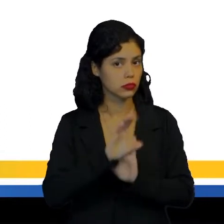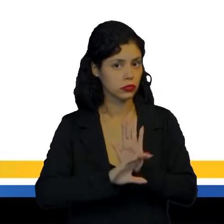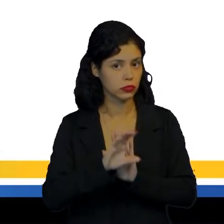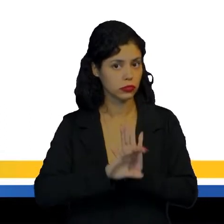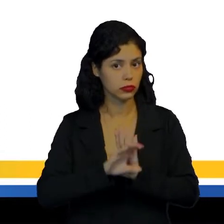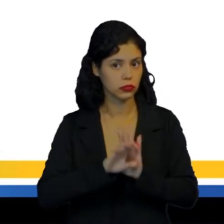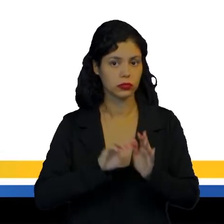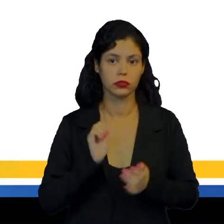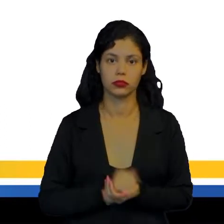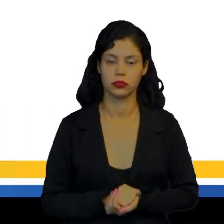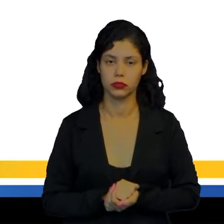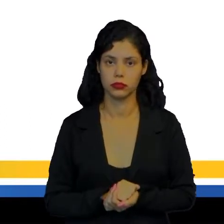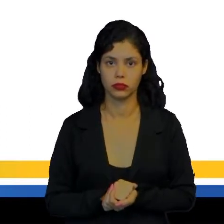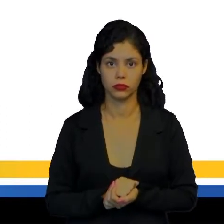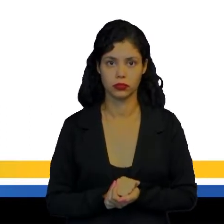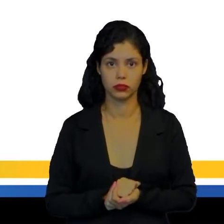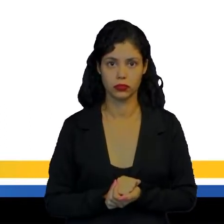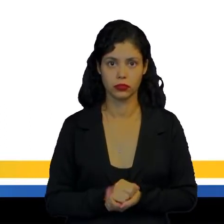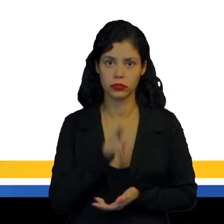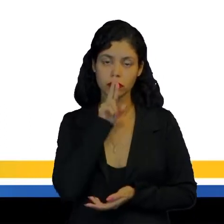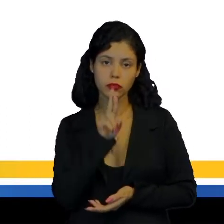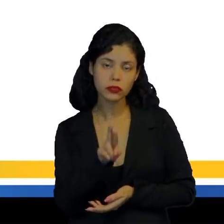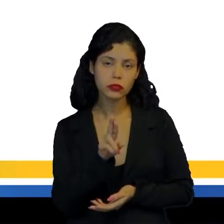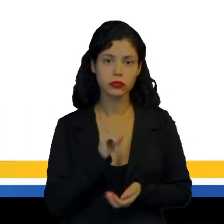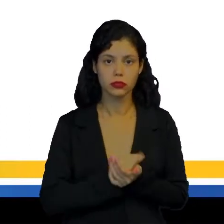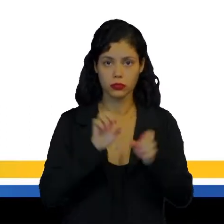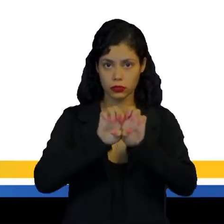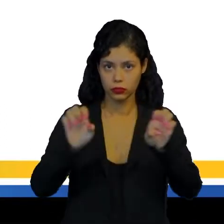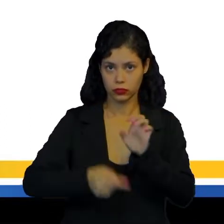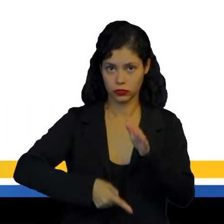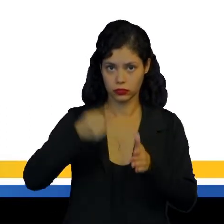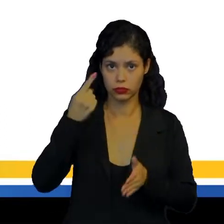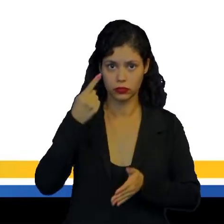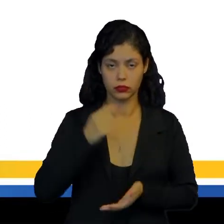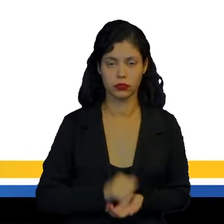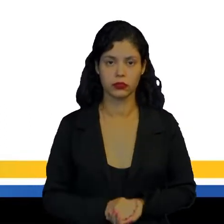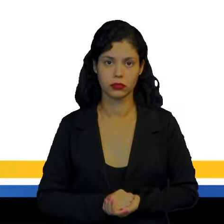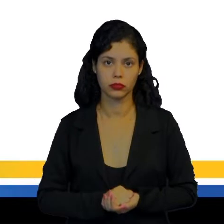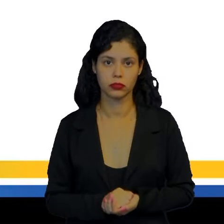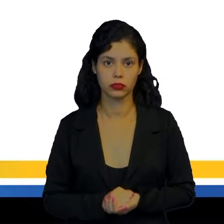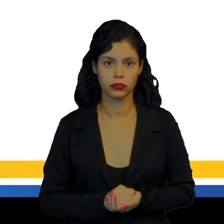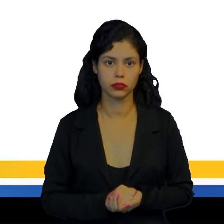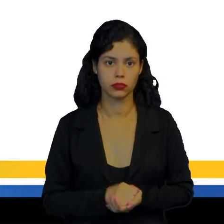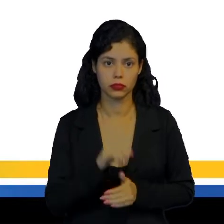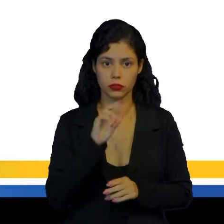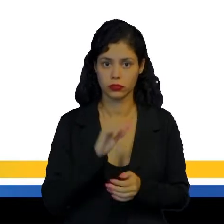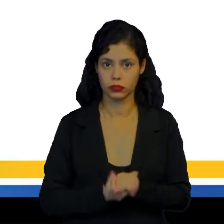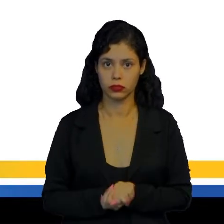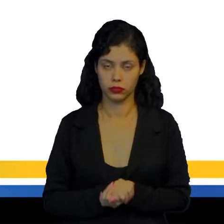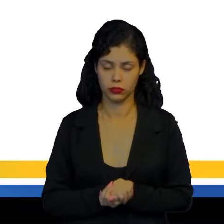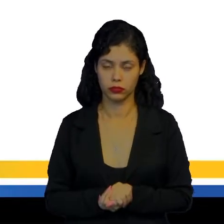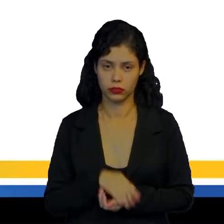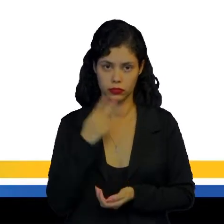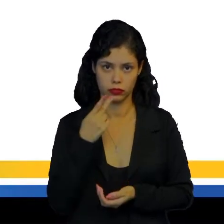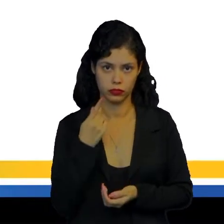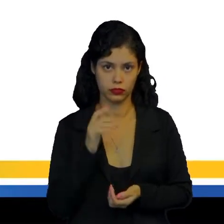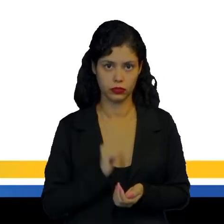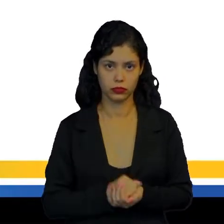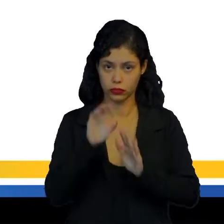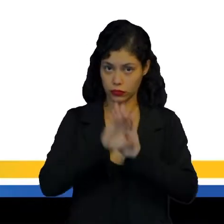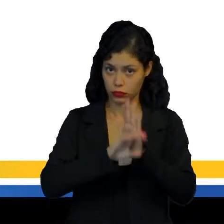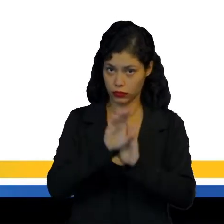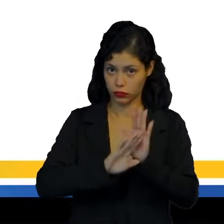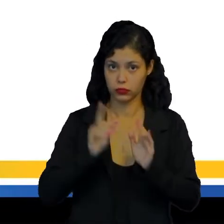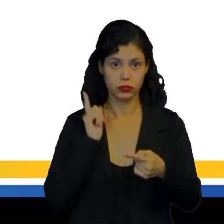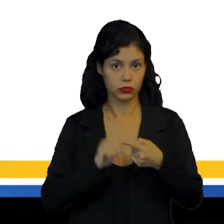conteúdos. Tá? Resolução de equações do primeiro grau. Quando a gente fala seguintes